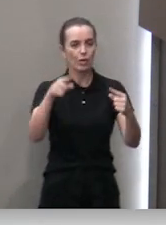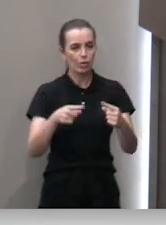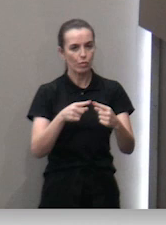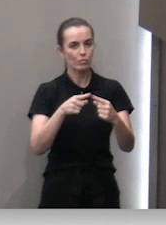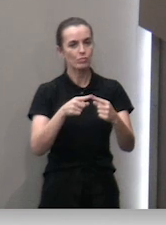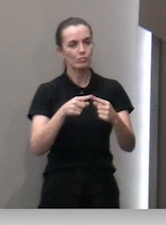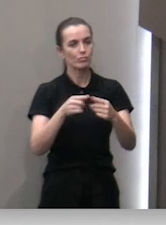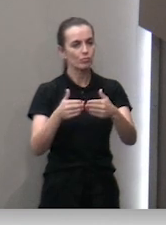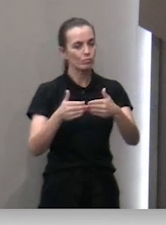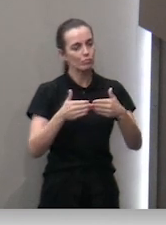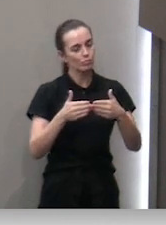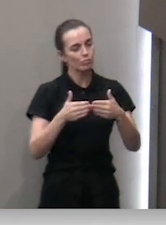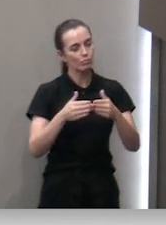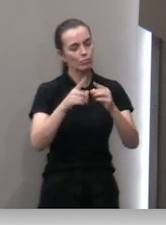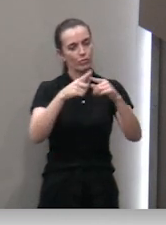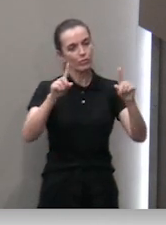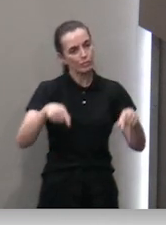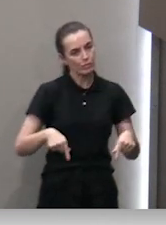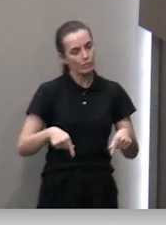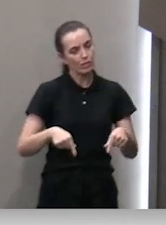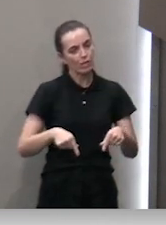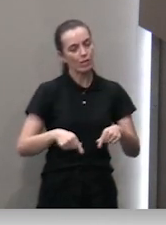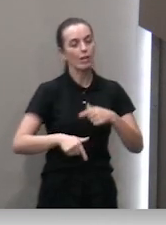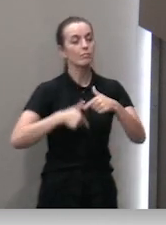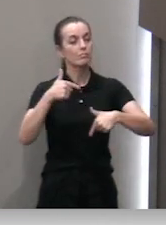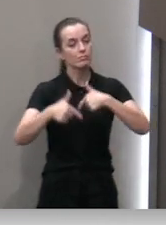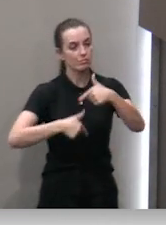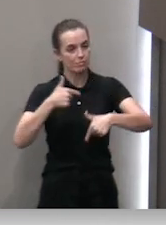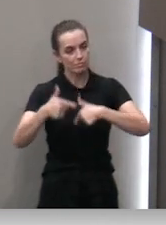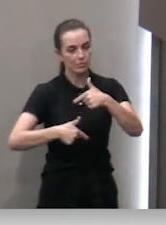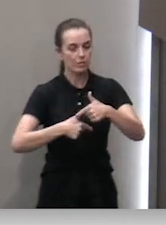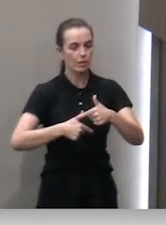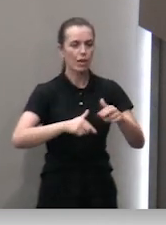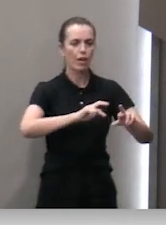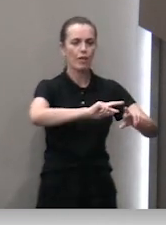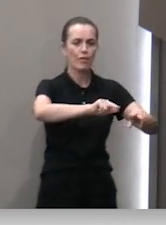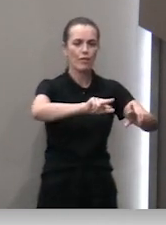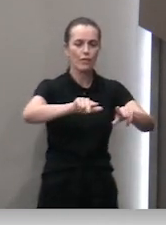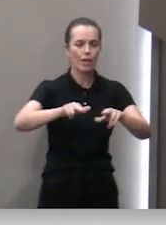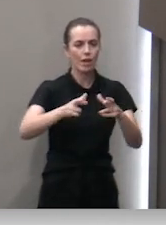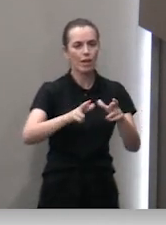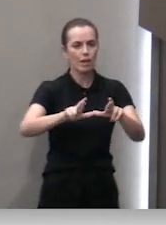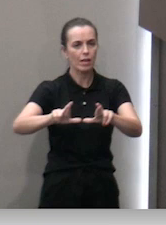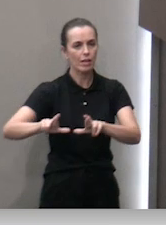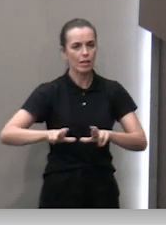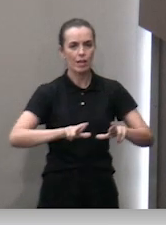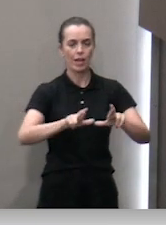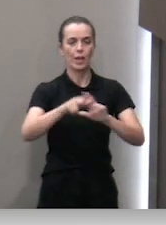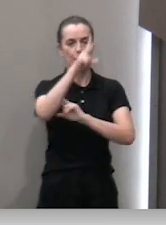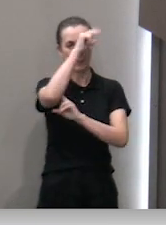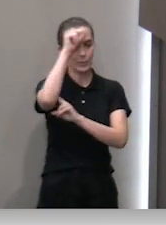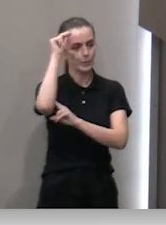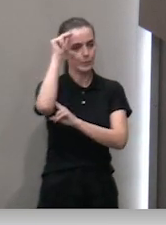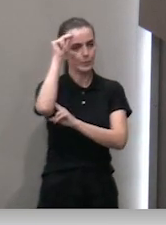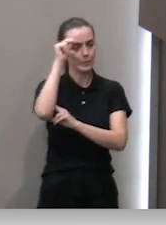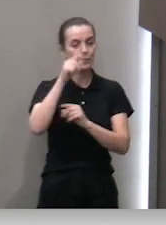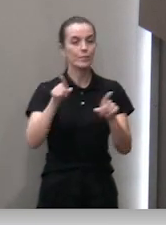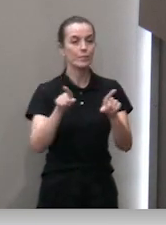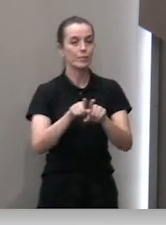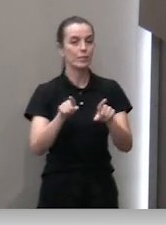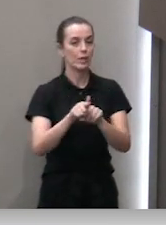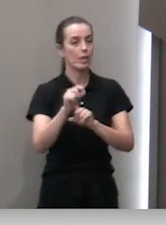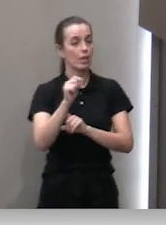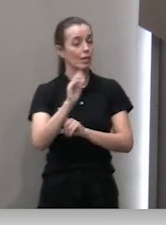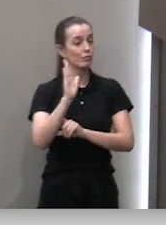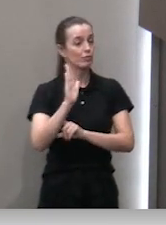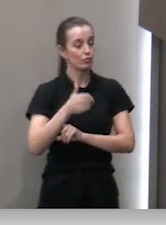públicos municipais que desempenham suas funções nos diferentes espaços do nosso município, bem como daqueles que já